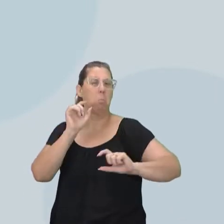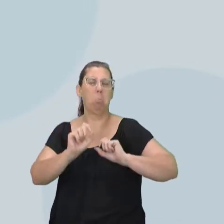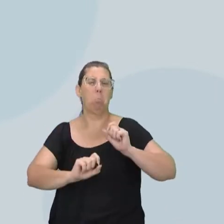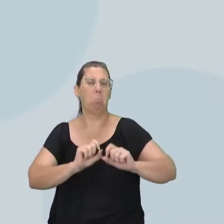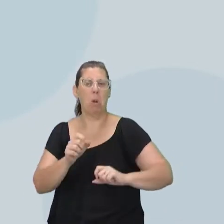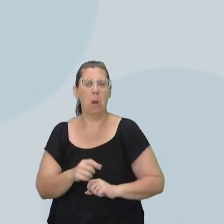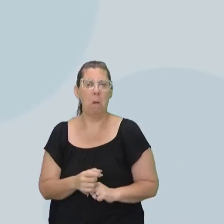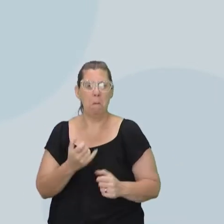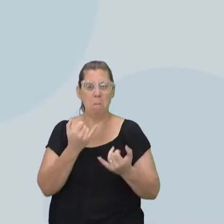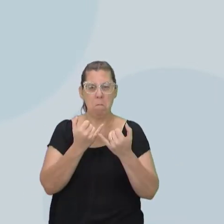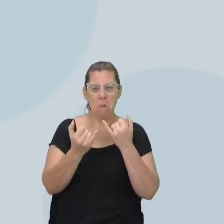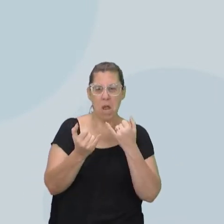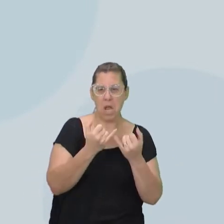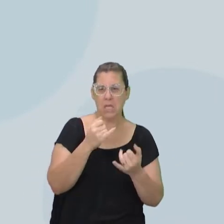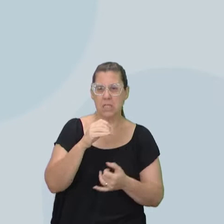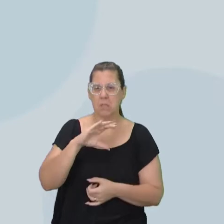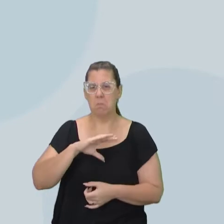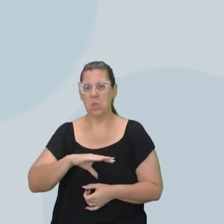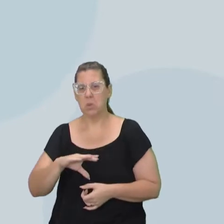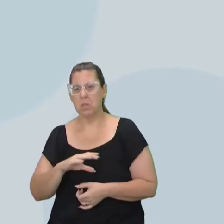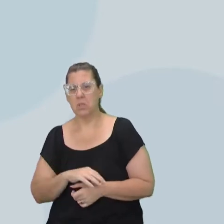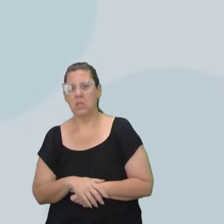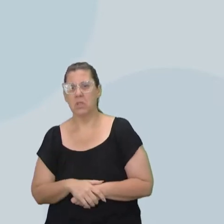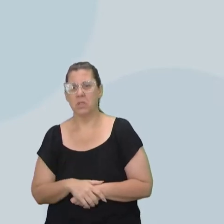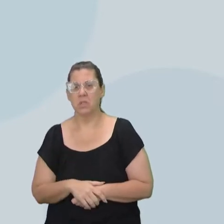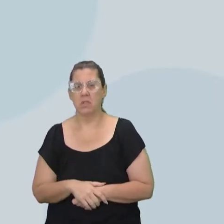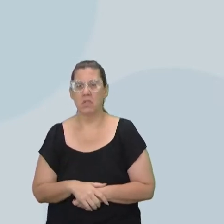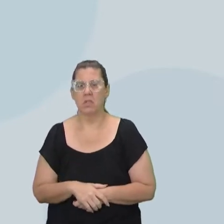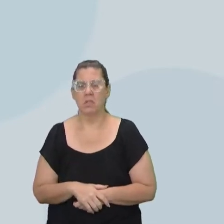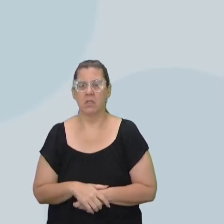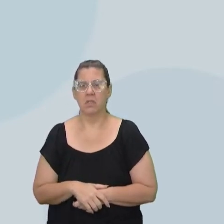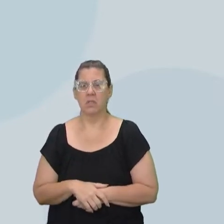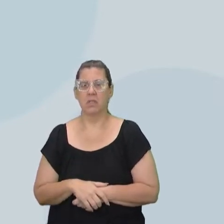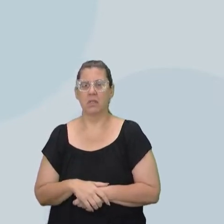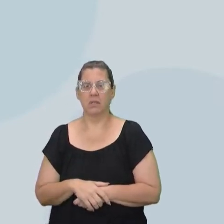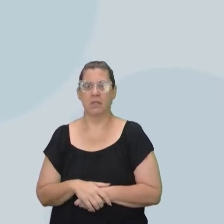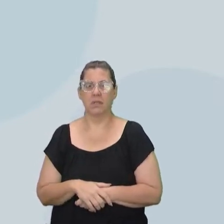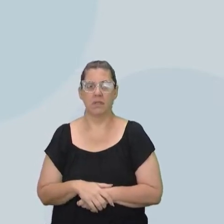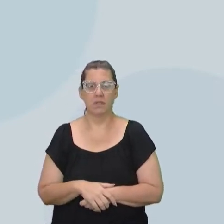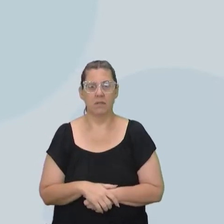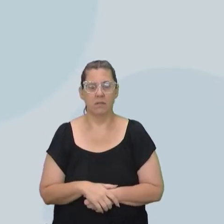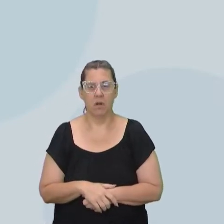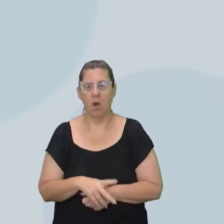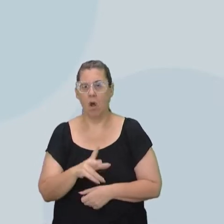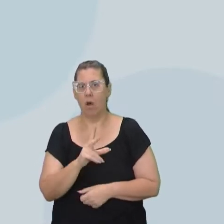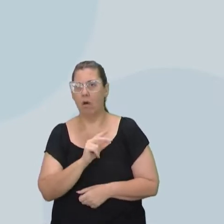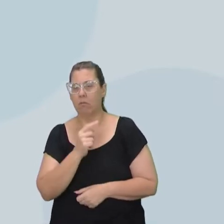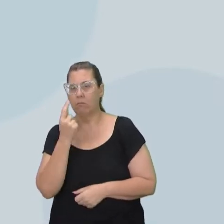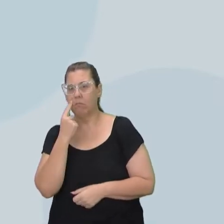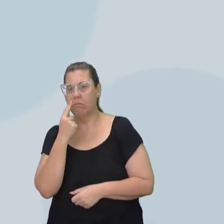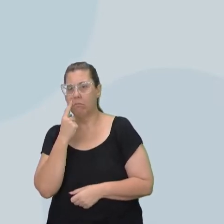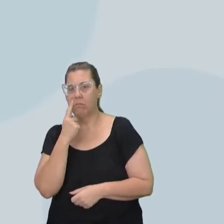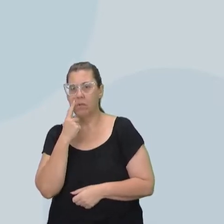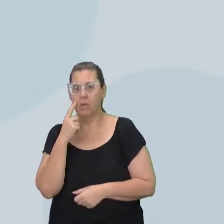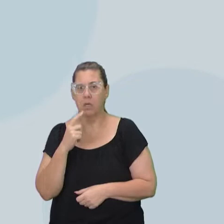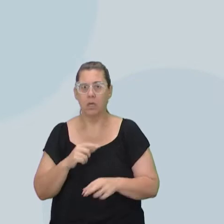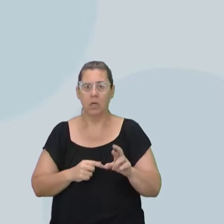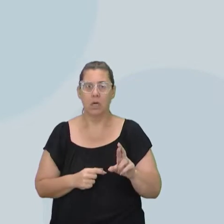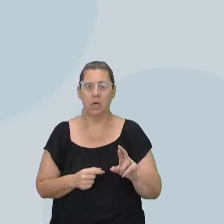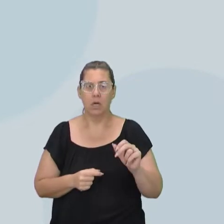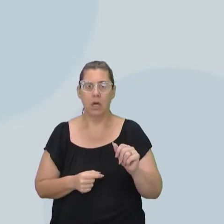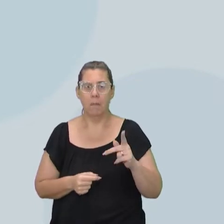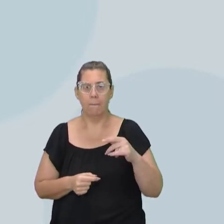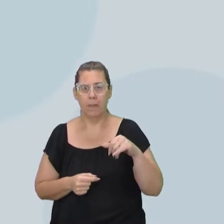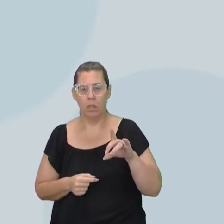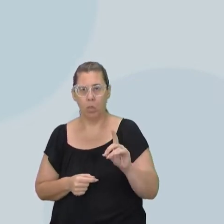Palavras parecem em português aqui. Northeastern U.S. Opa. Rápido. Fala que não é rápido